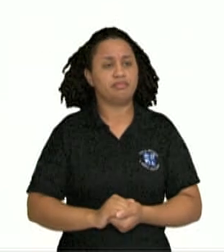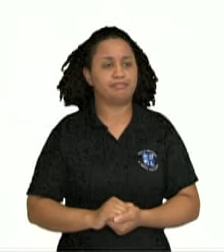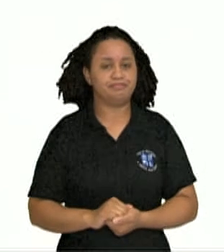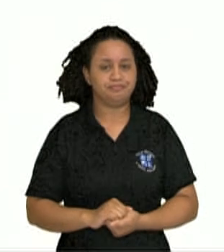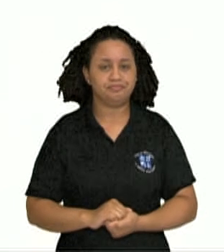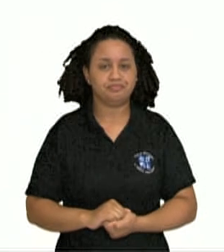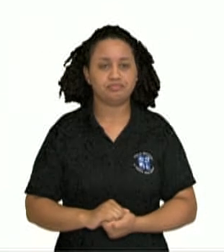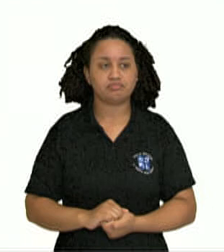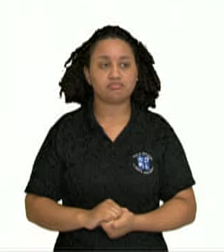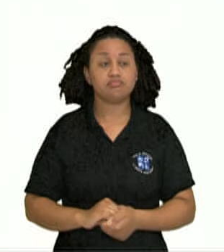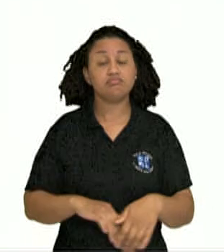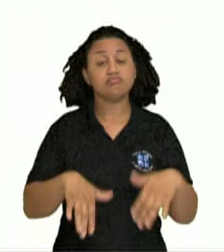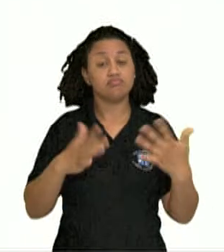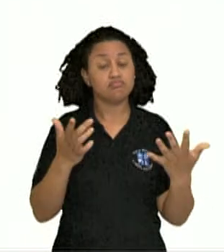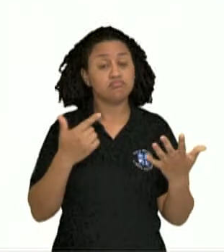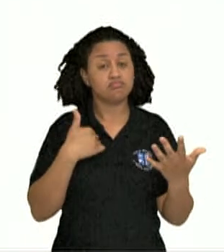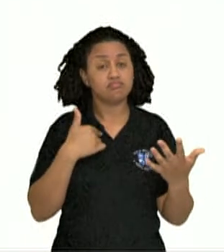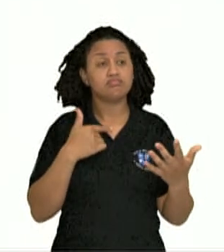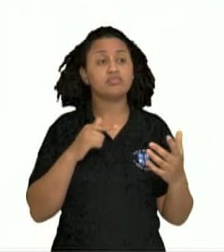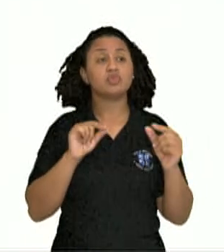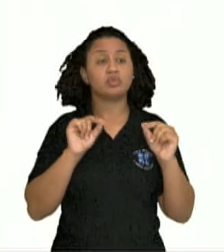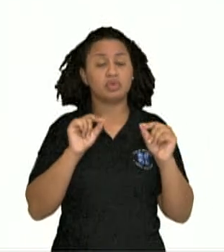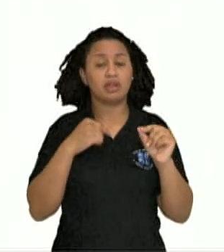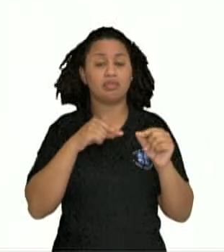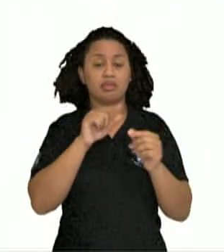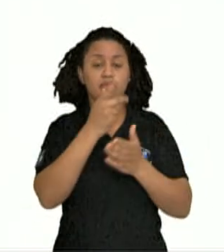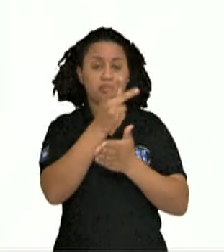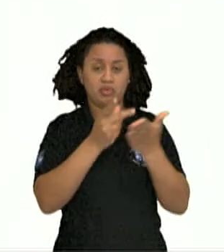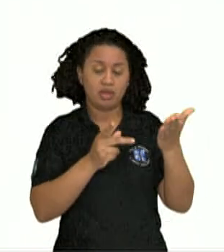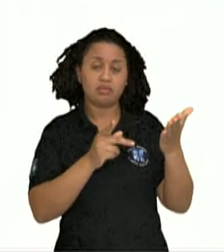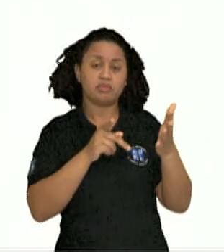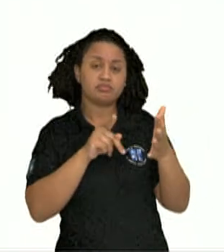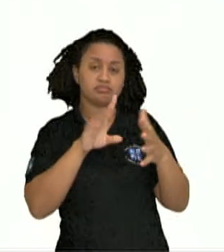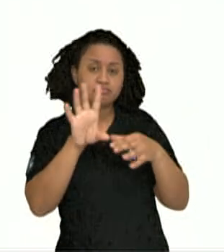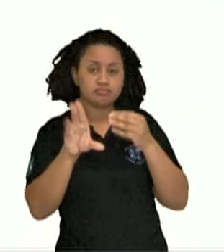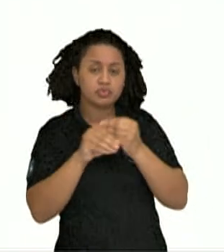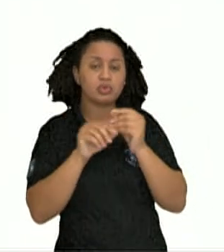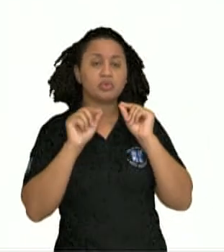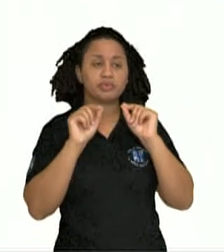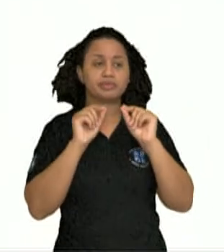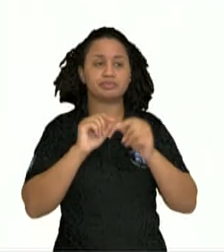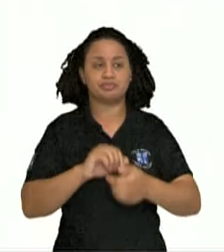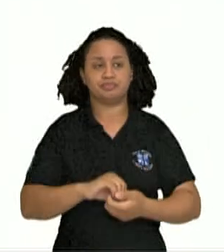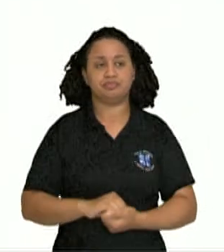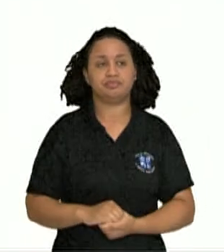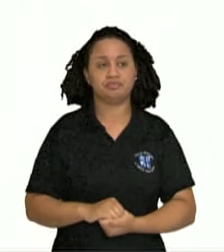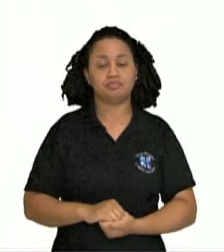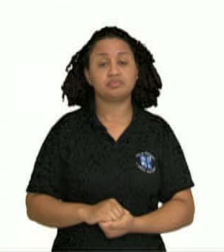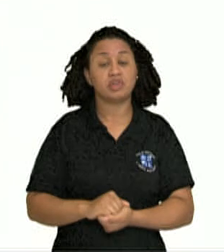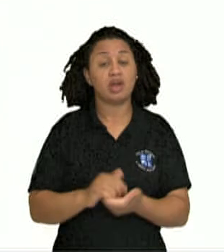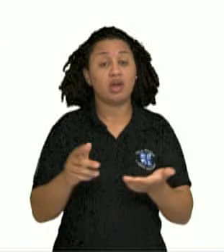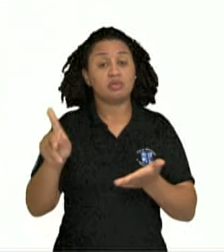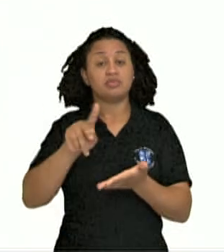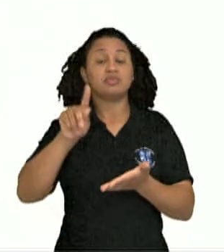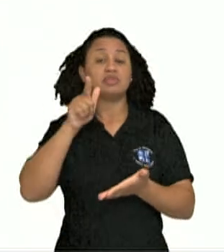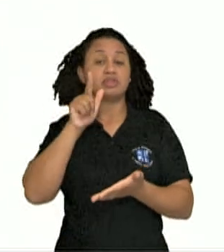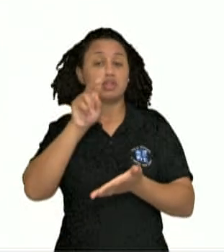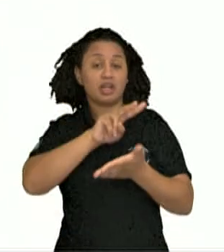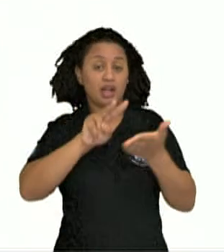dificuldades. Conclusão sobre o poema. O poema No te rindas, de Mário